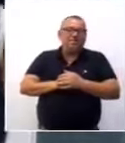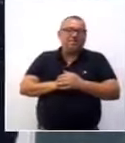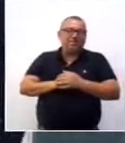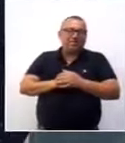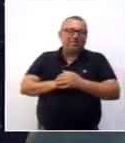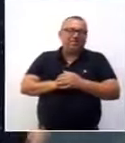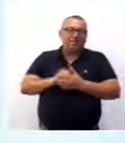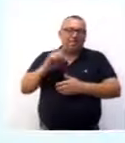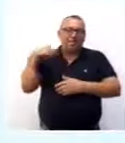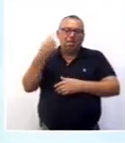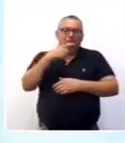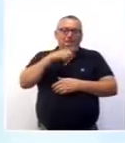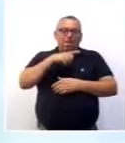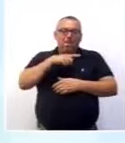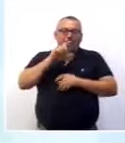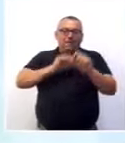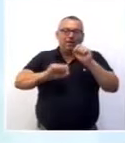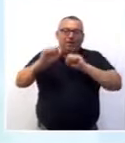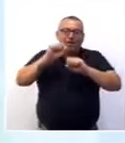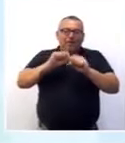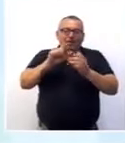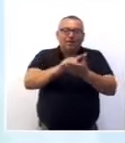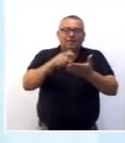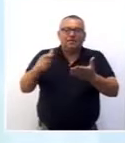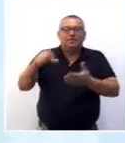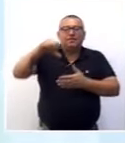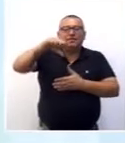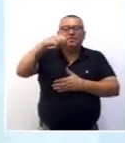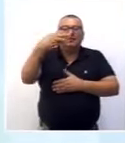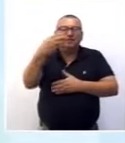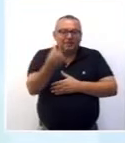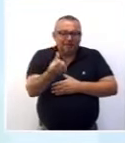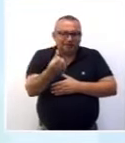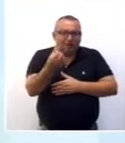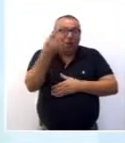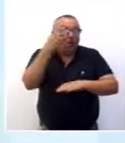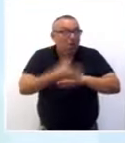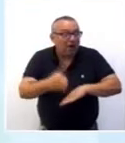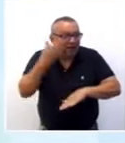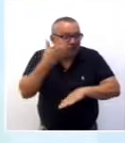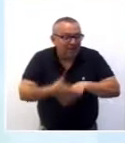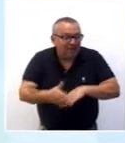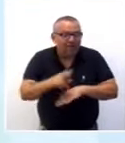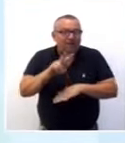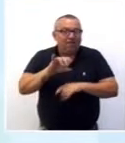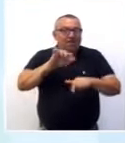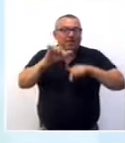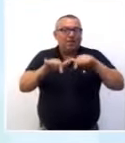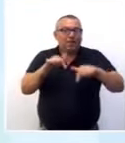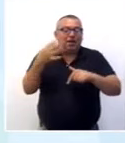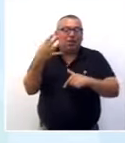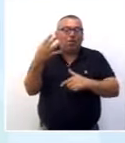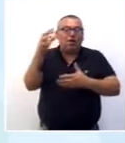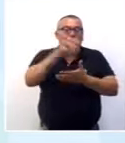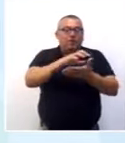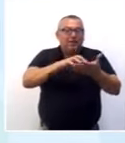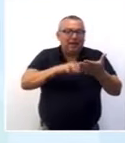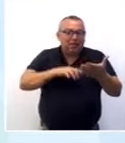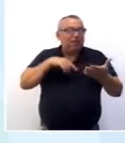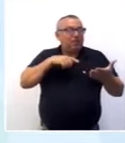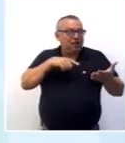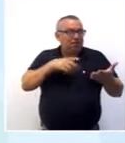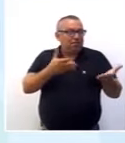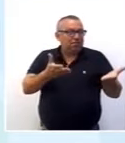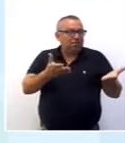Bom, nós temos então, para a página 96, um exercício que vai trabalhar os 4 textos que estão lá no caderno,